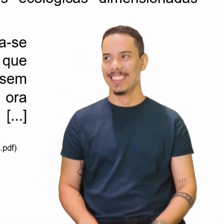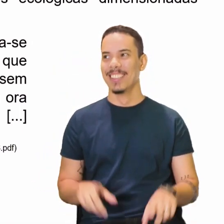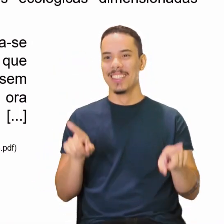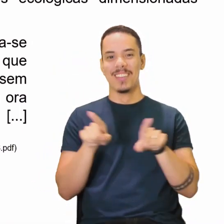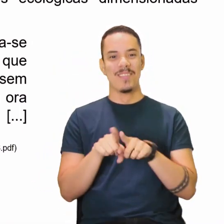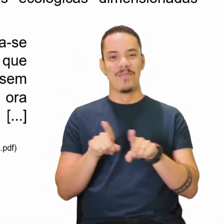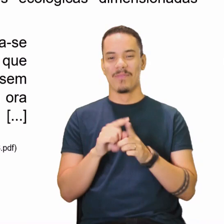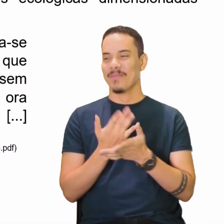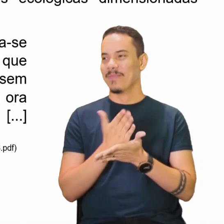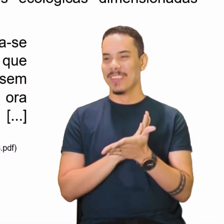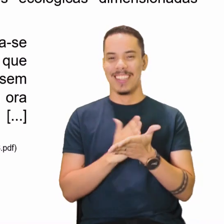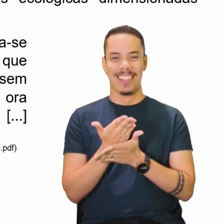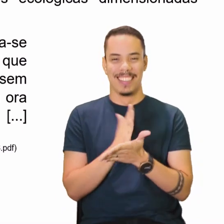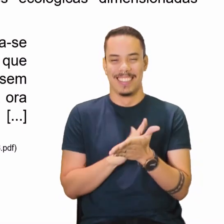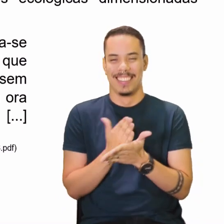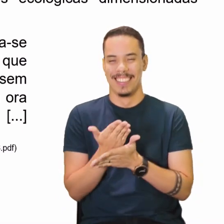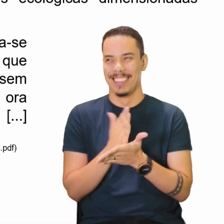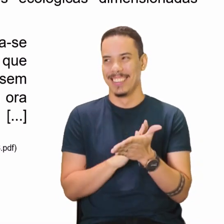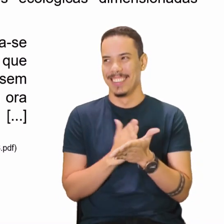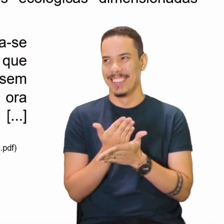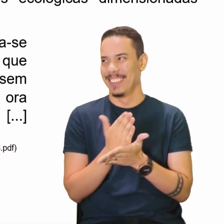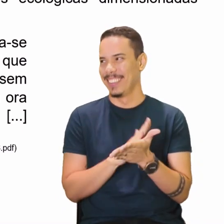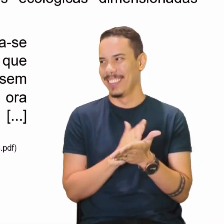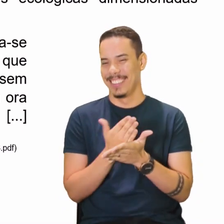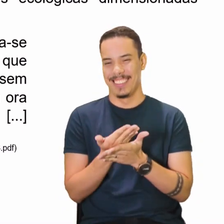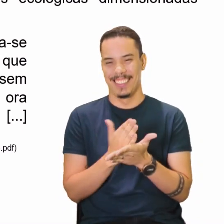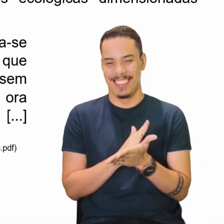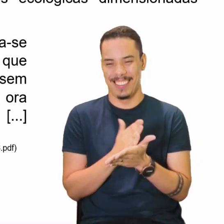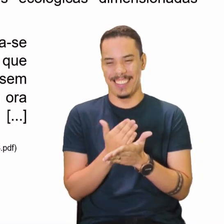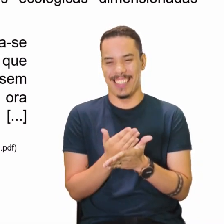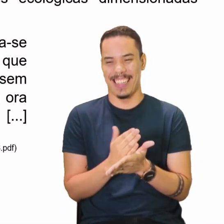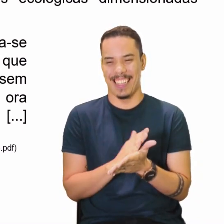isso apenas para os que estão